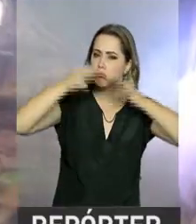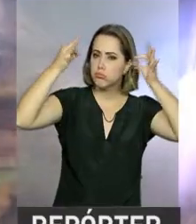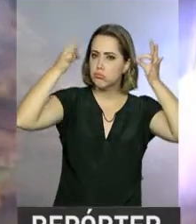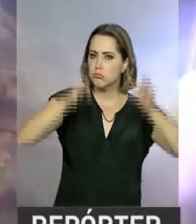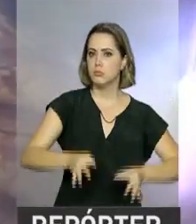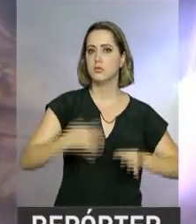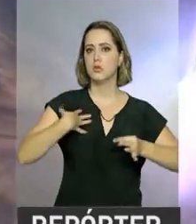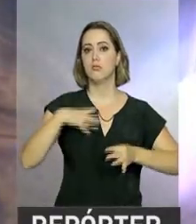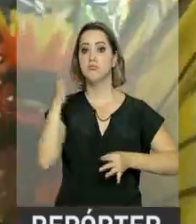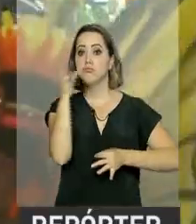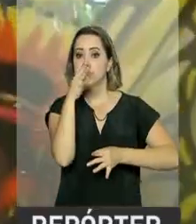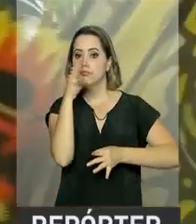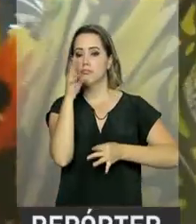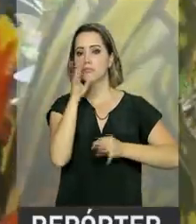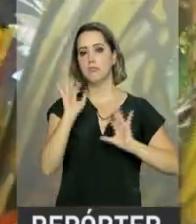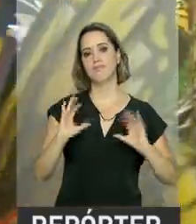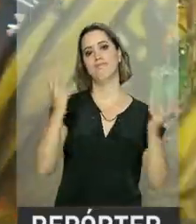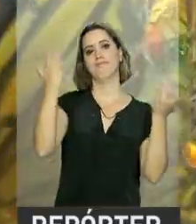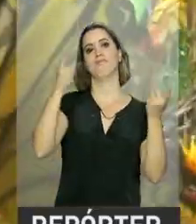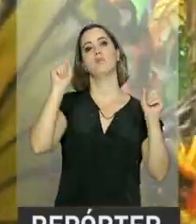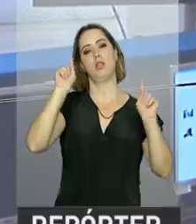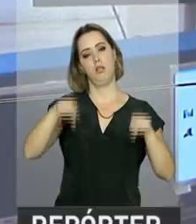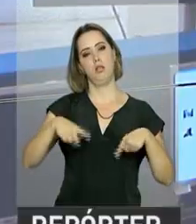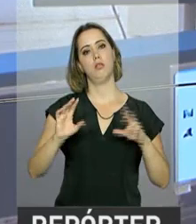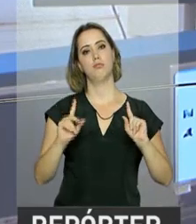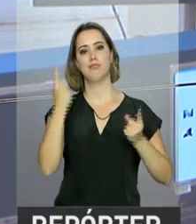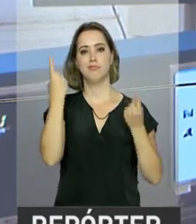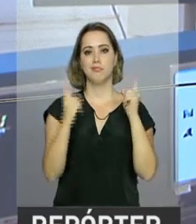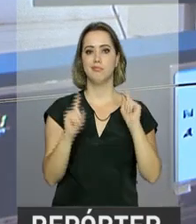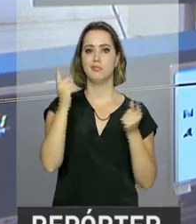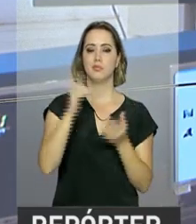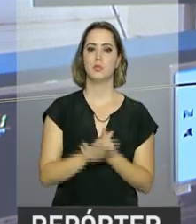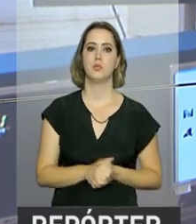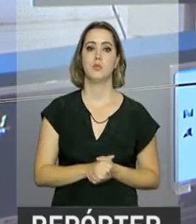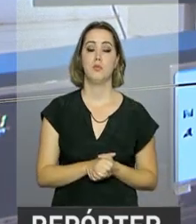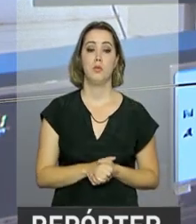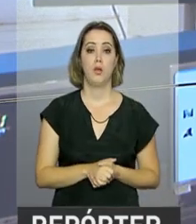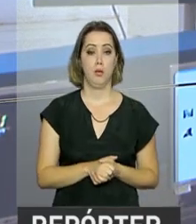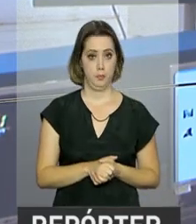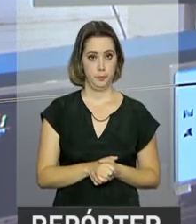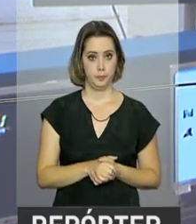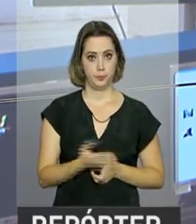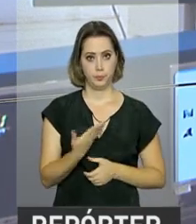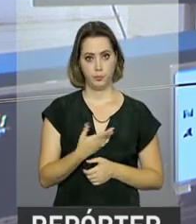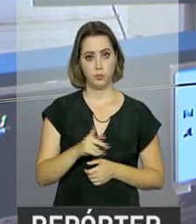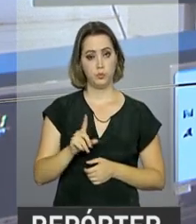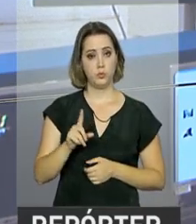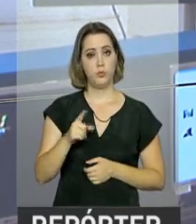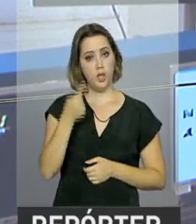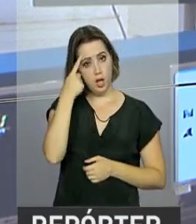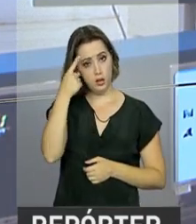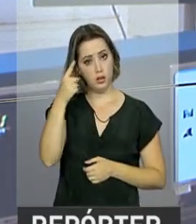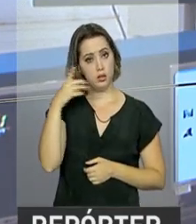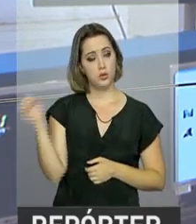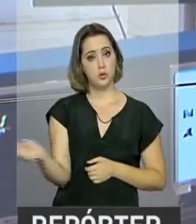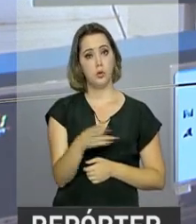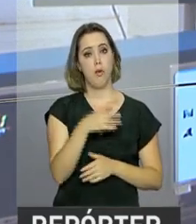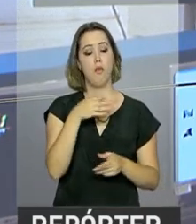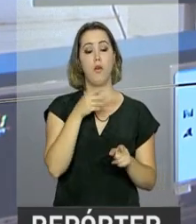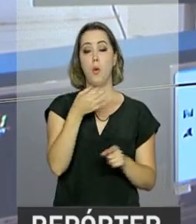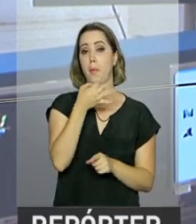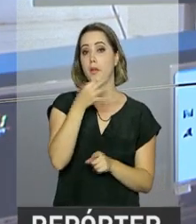para um espetáculo tão importante para nós como é o carnaval é a ideia é que a nova regulamentação seja colocada em consulta